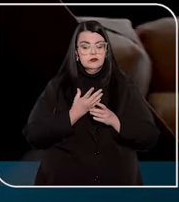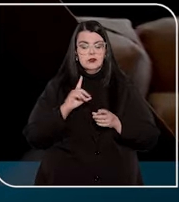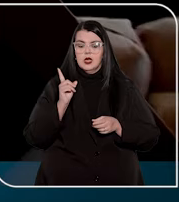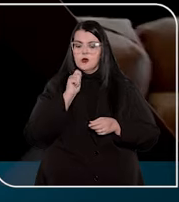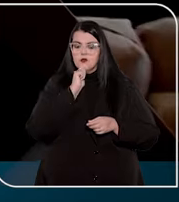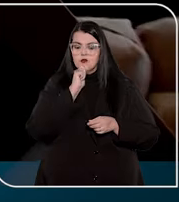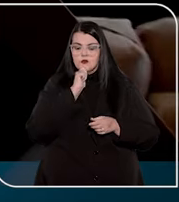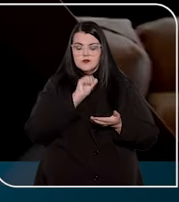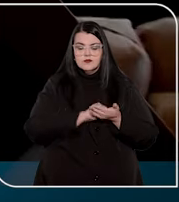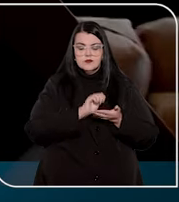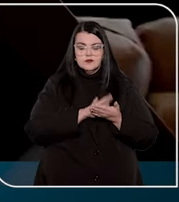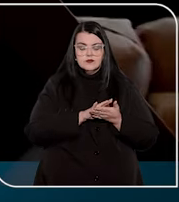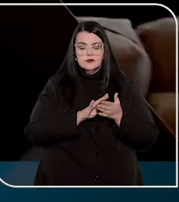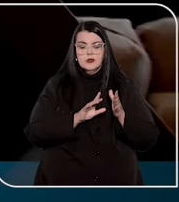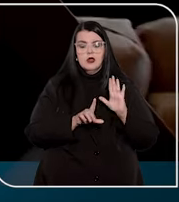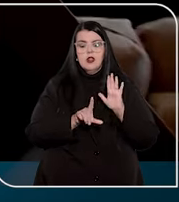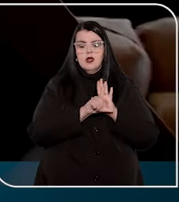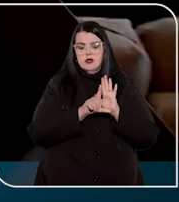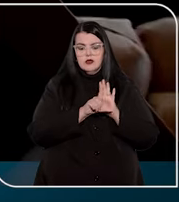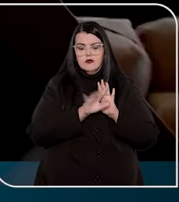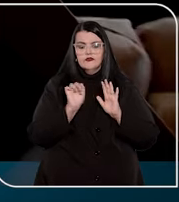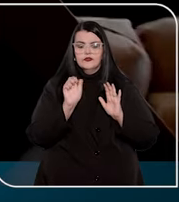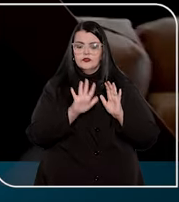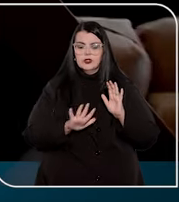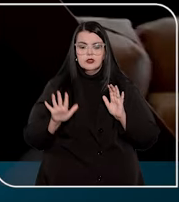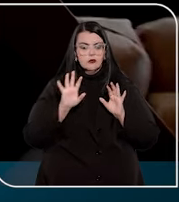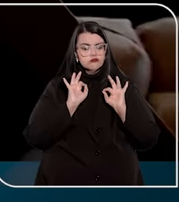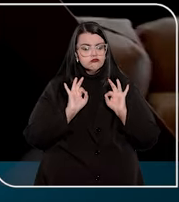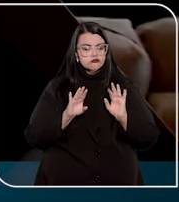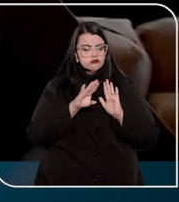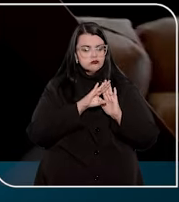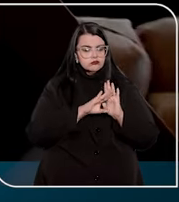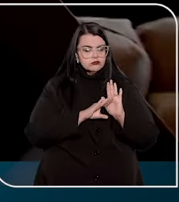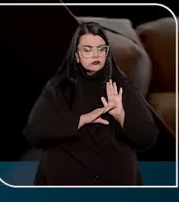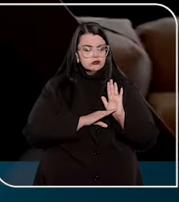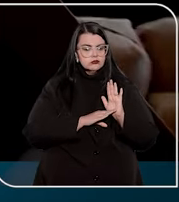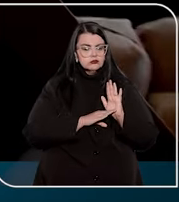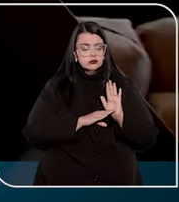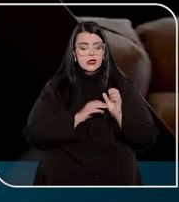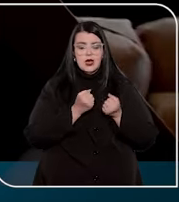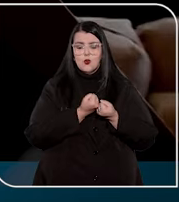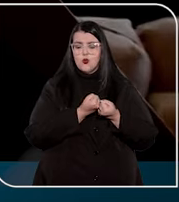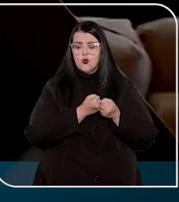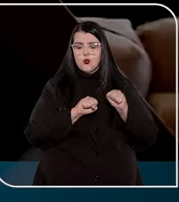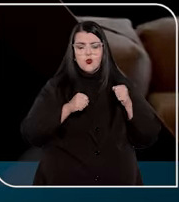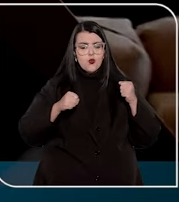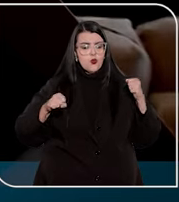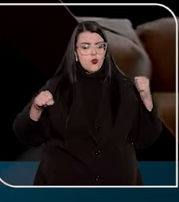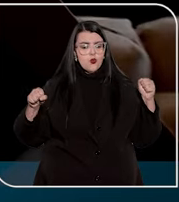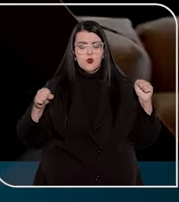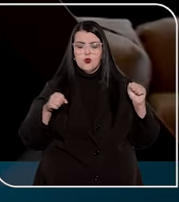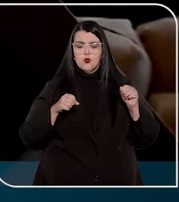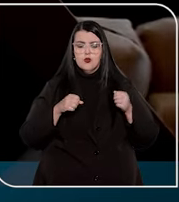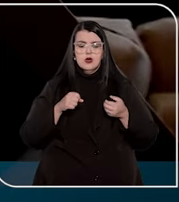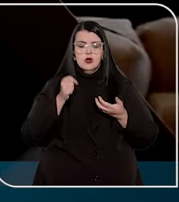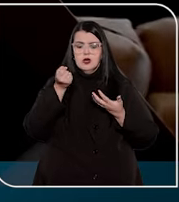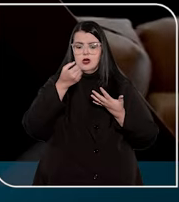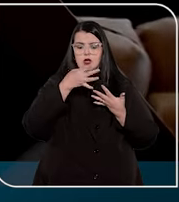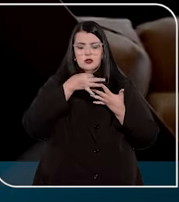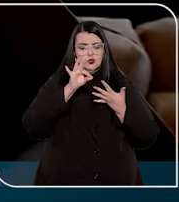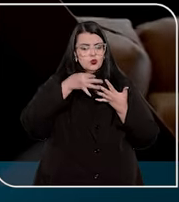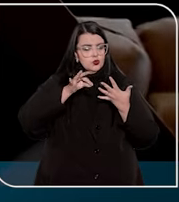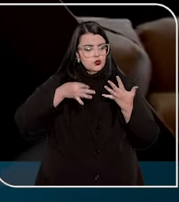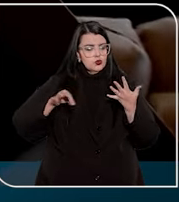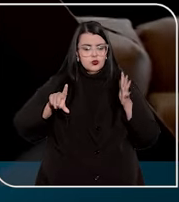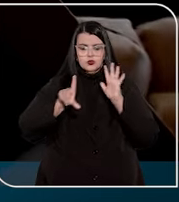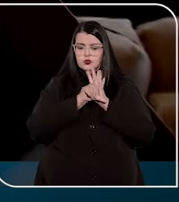a legislação federal da maneira correta. E a legislação federal, pessoal, ela é gigante. Nós não sabemos nem dizer quantas leis nós temos no nosso